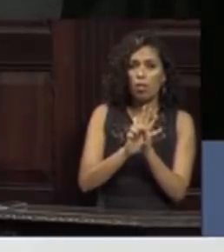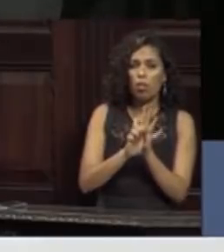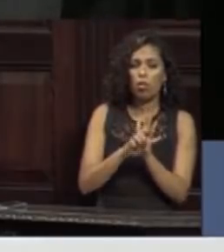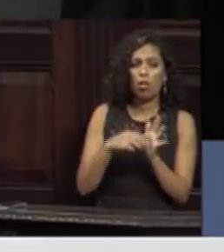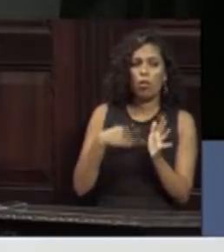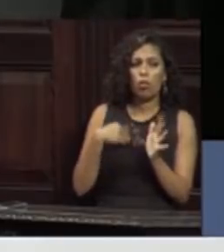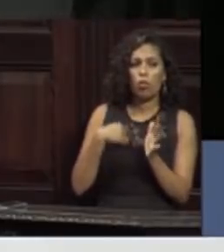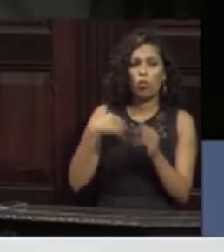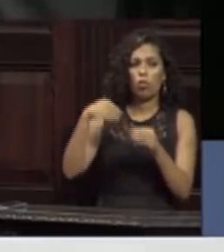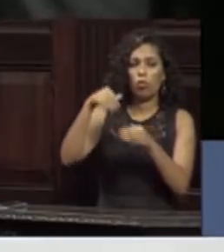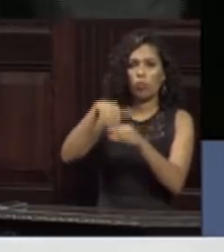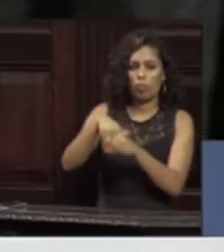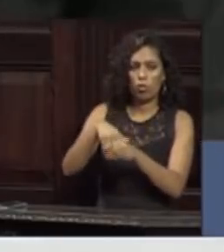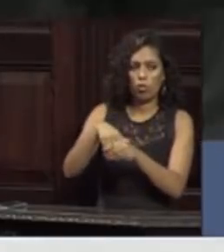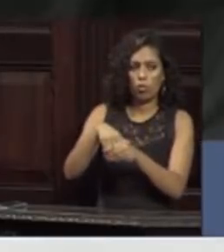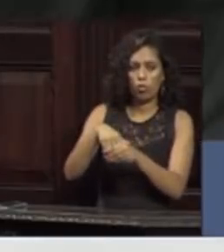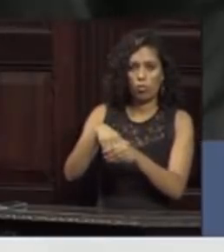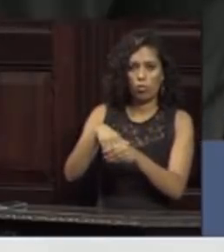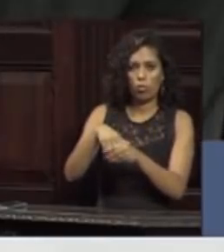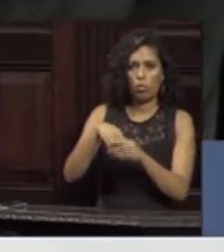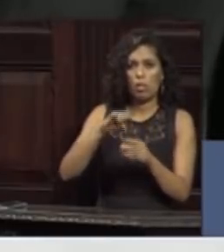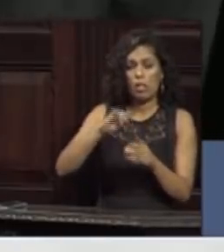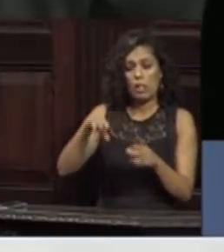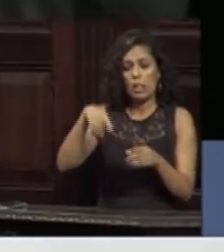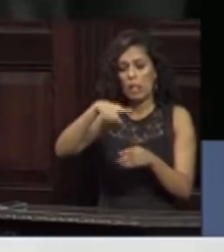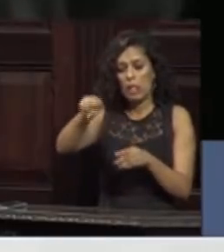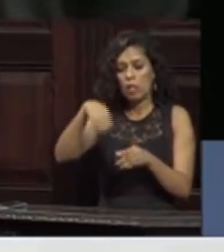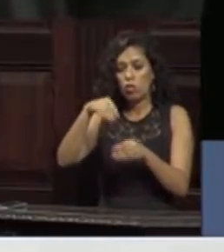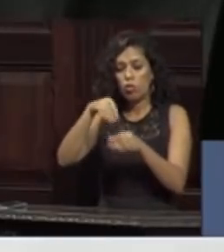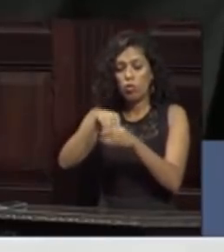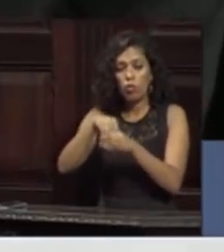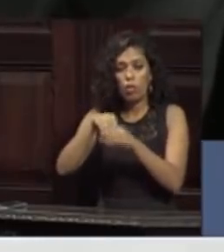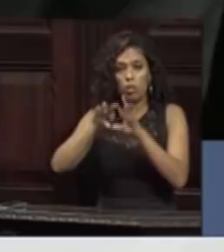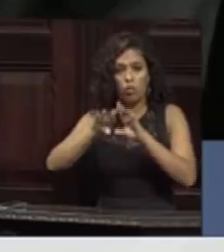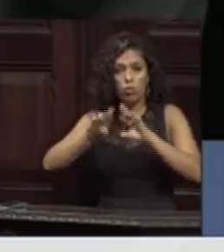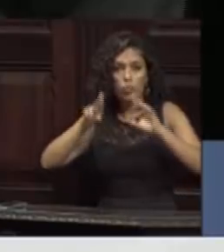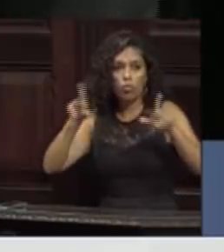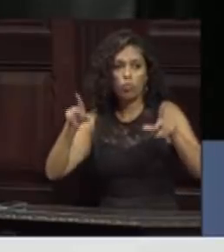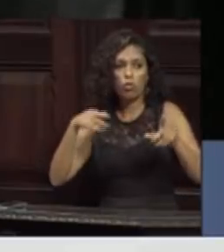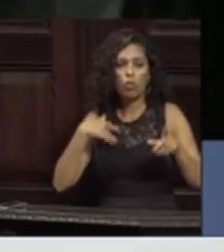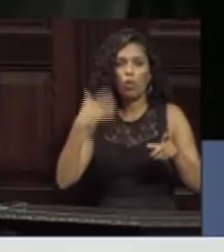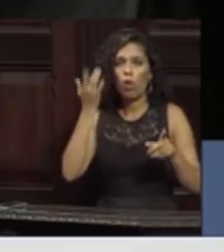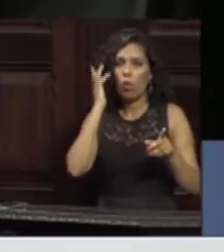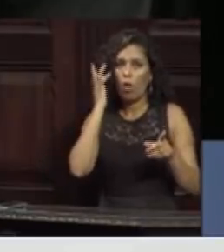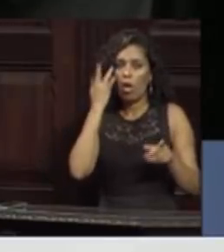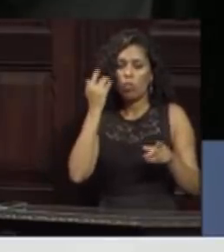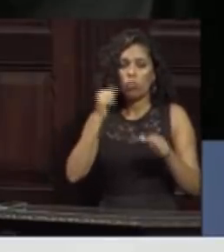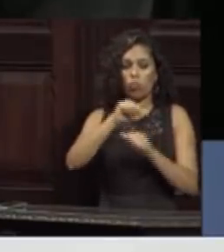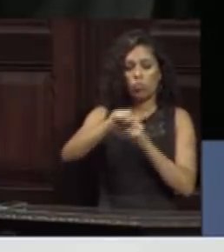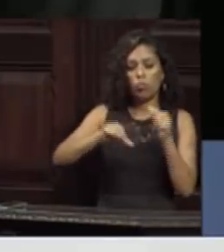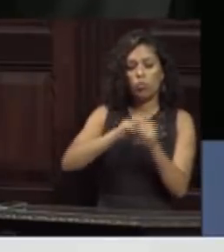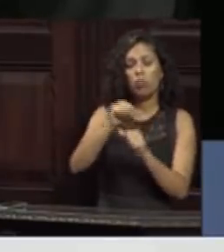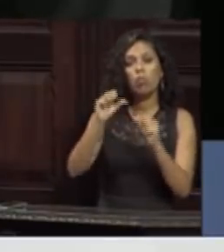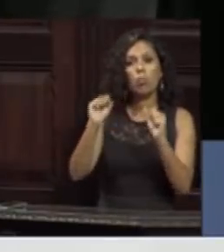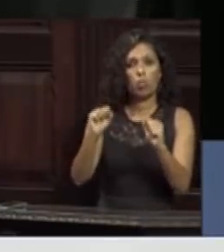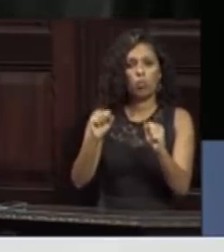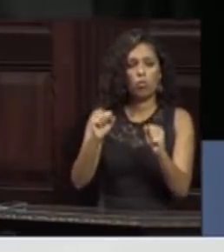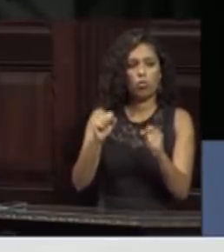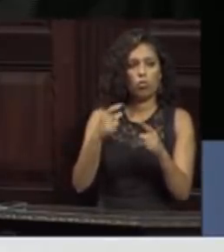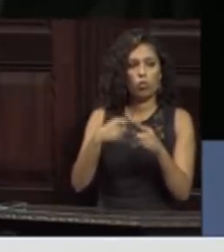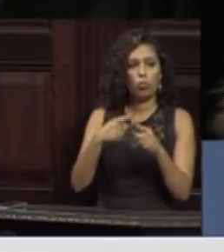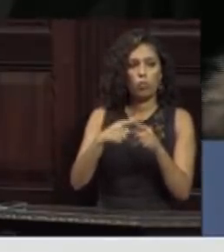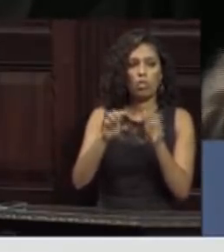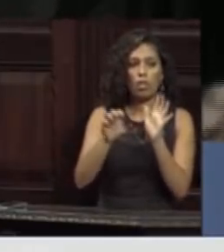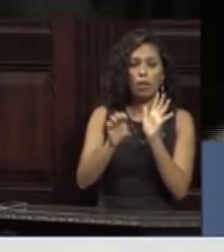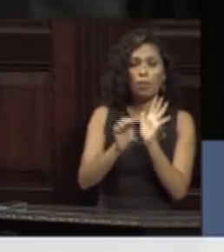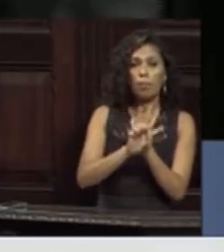divergente, entendo eu que posso fazê-lo, porque ela única e exclusivamente